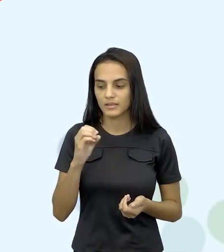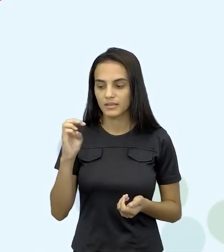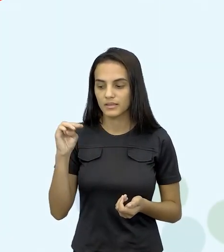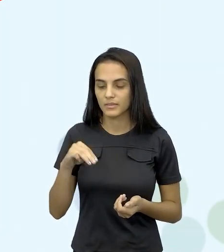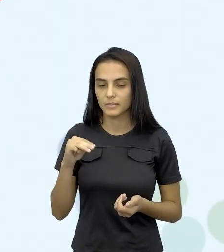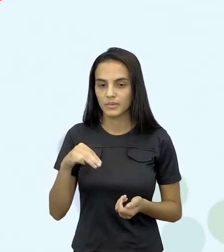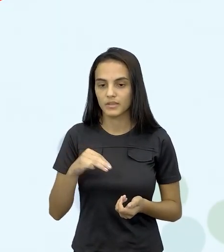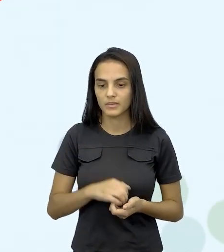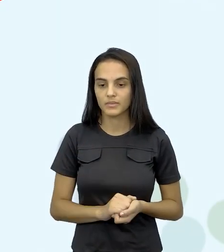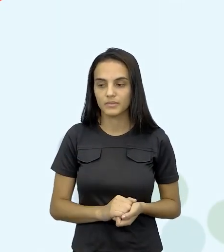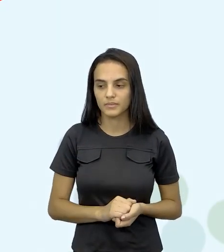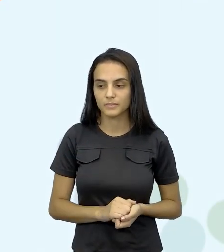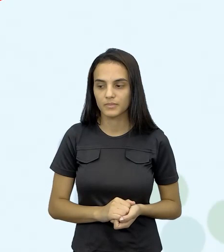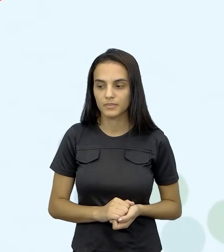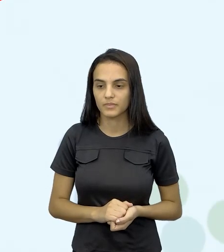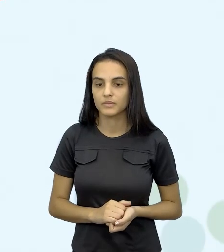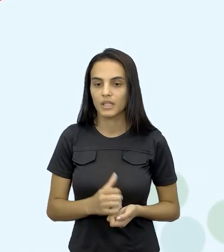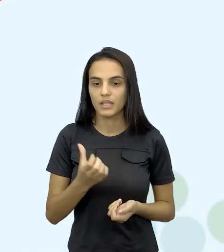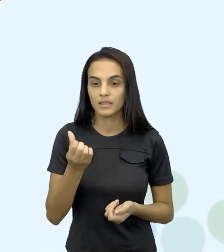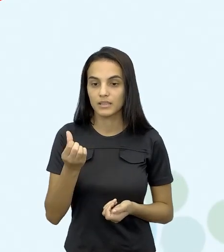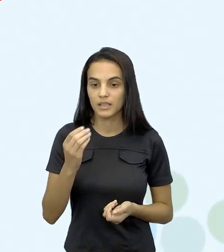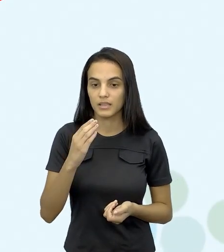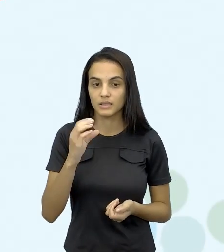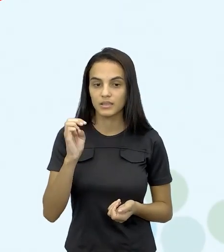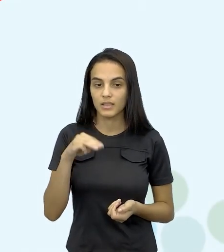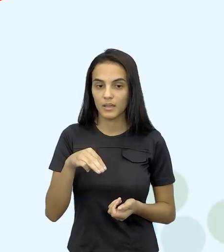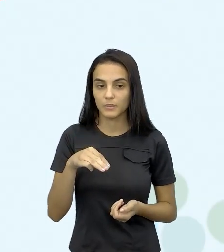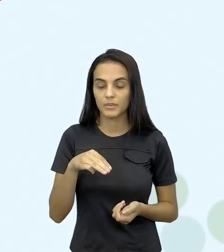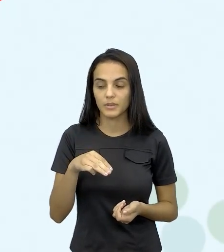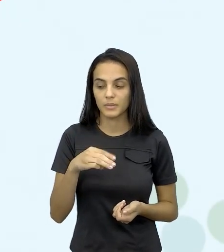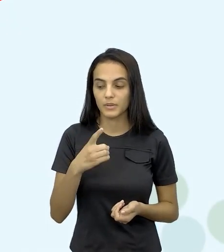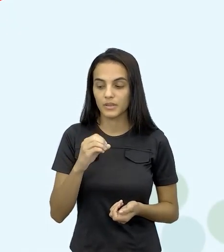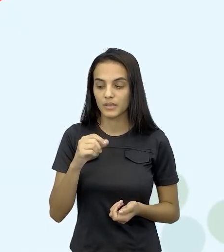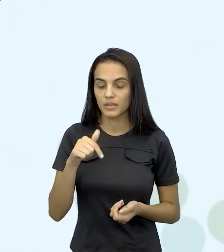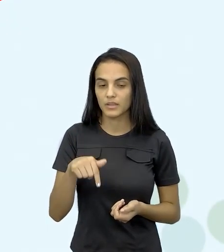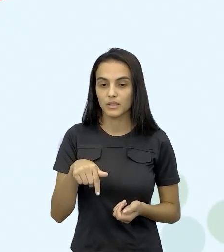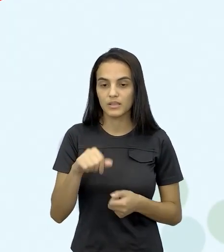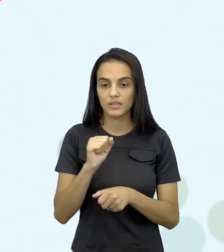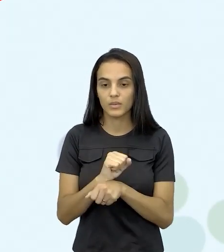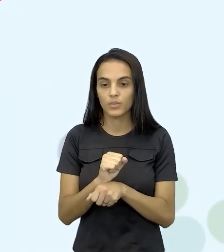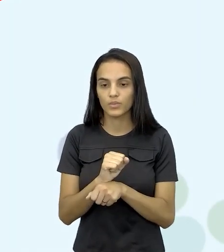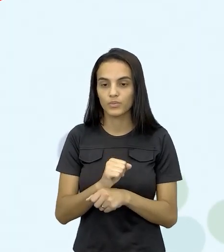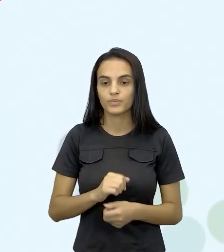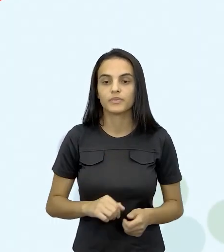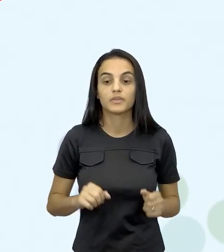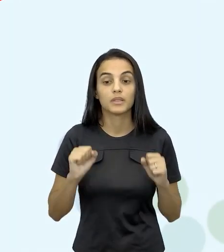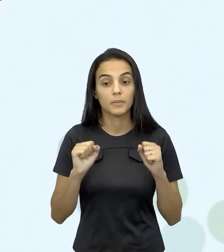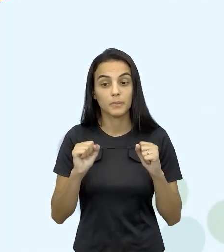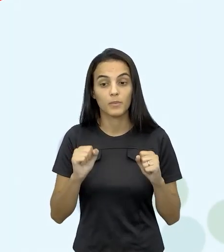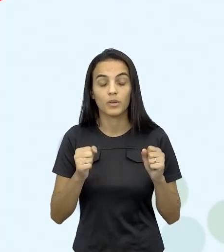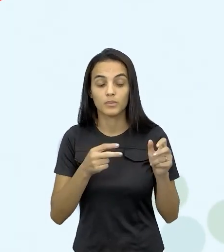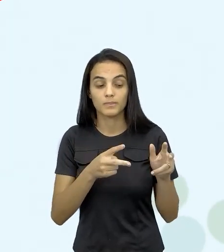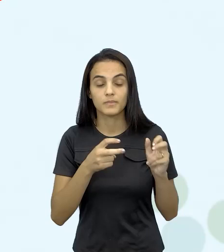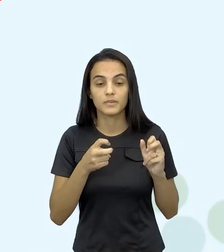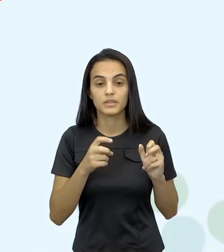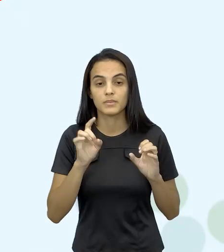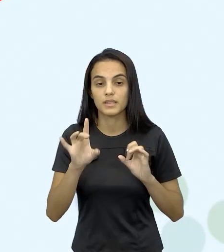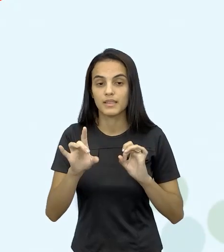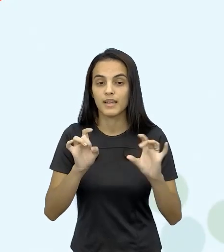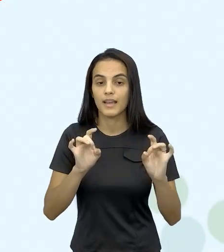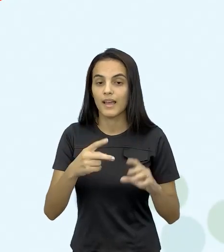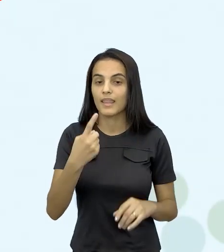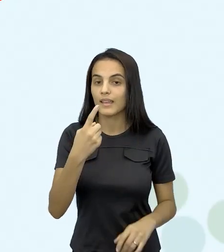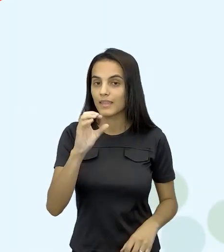107 segundos, o tempo 100 centímetros em 107 segundos. Você pode ler assim e você pode reparar que a cada